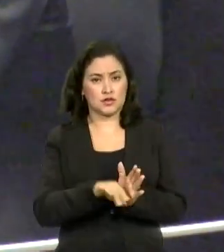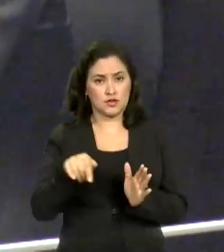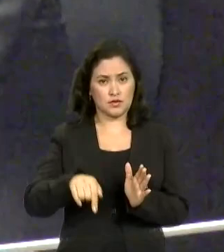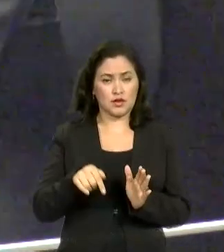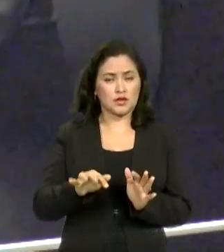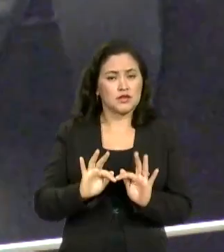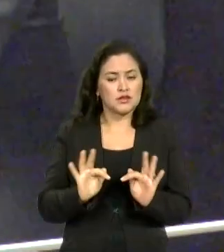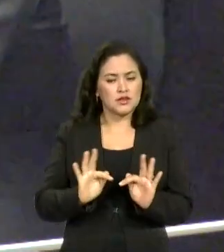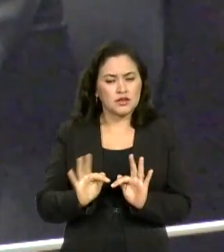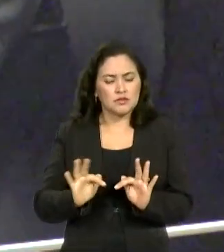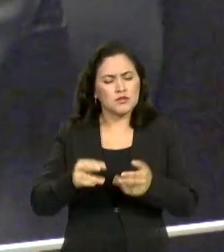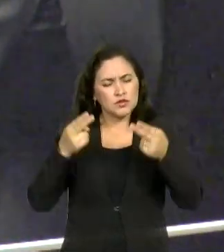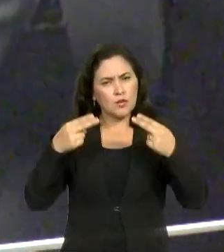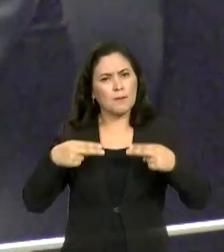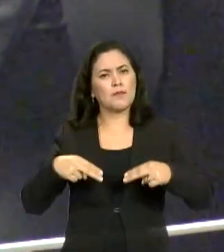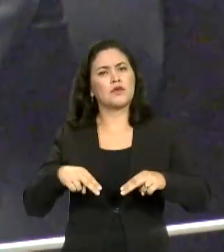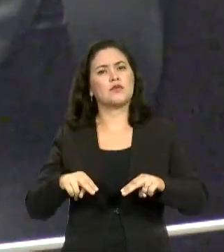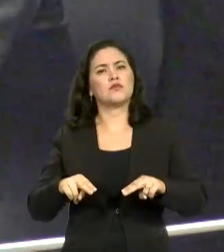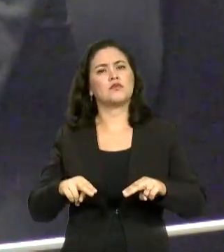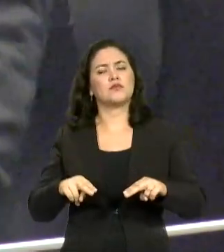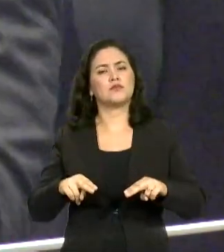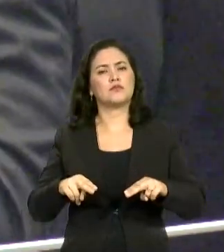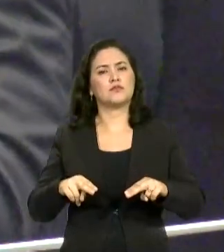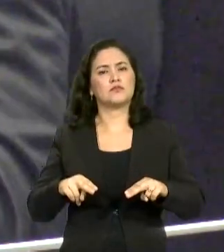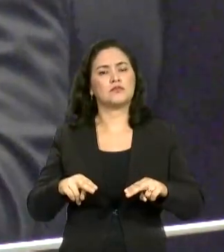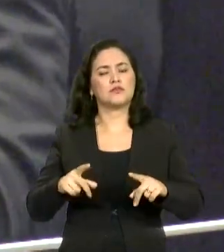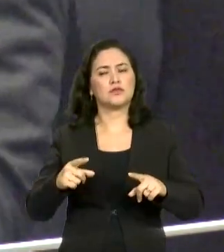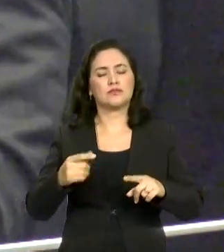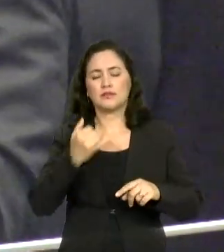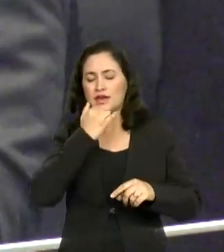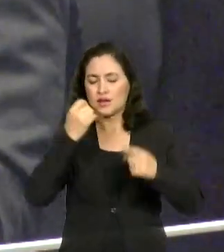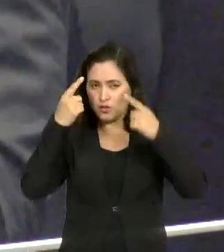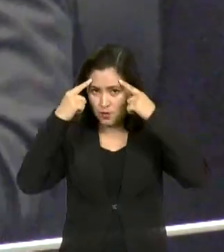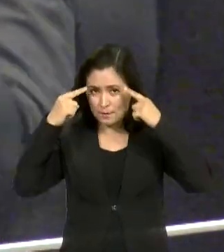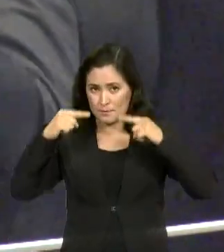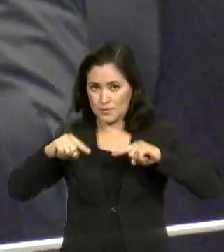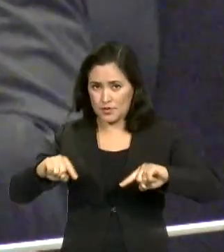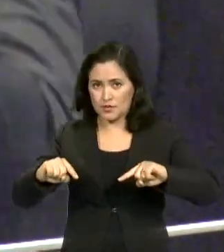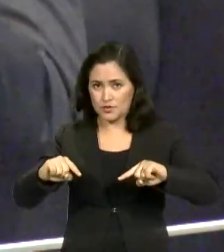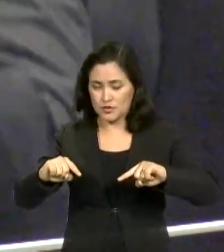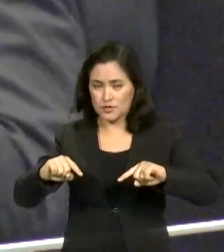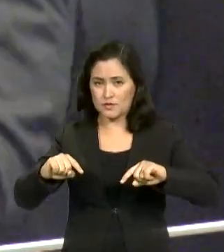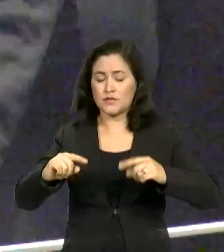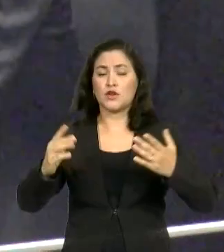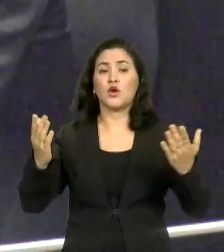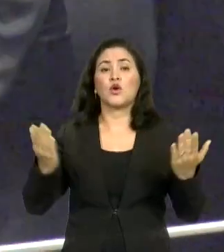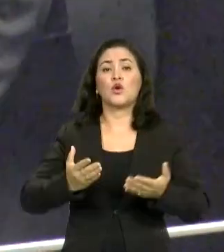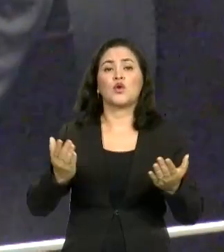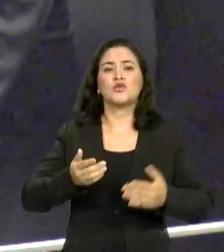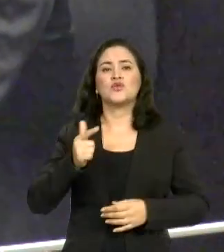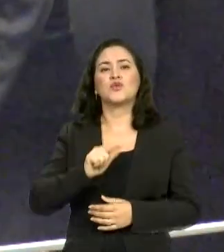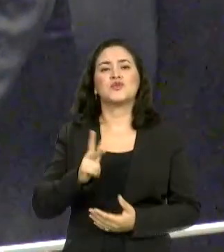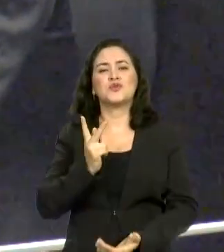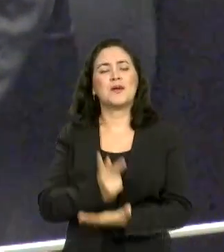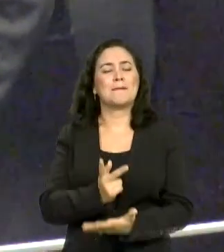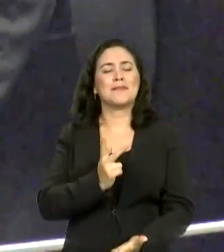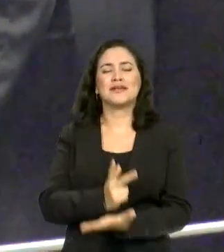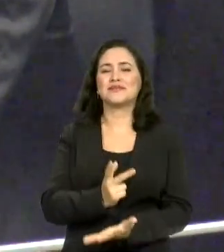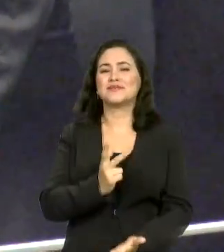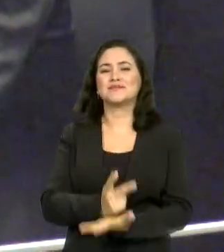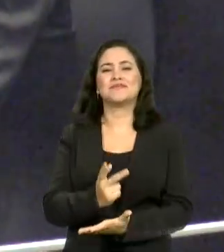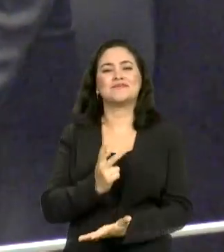dentro de uma humildade, que você chega nesse dia de hoje do mesmo jeito.